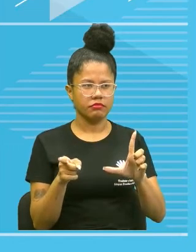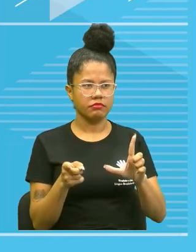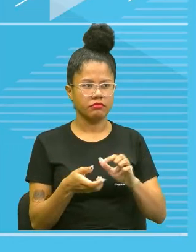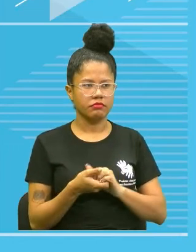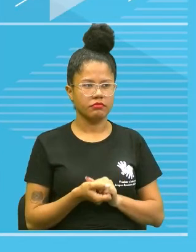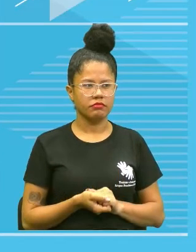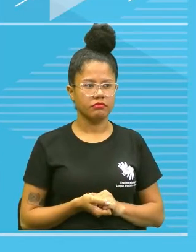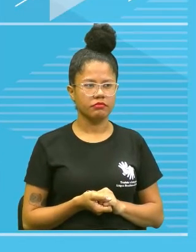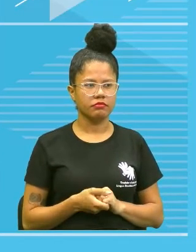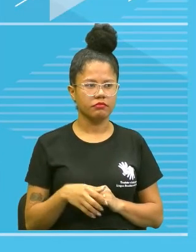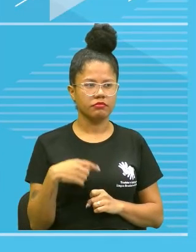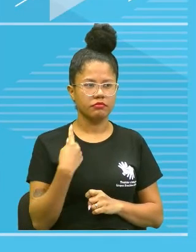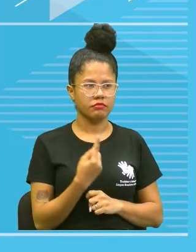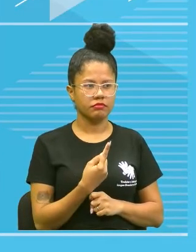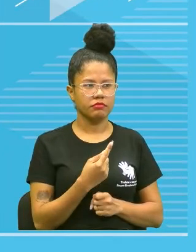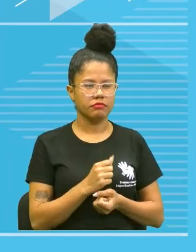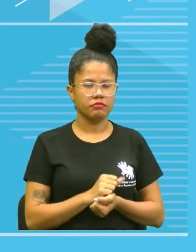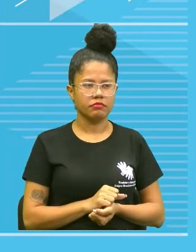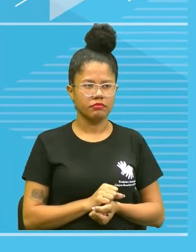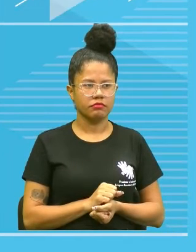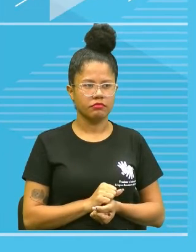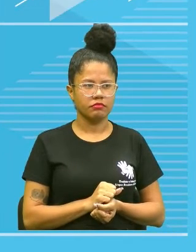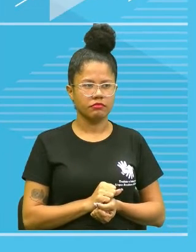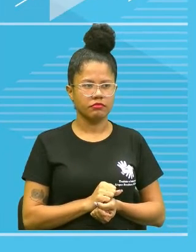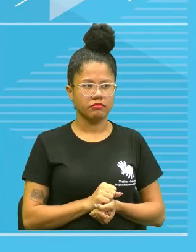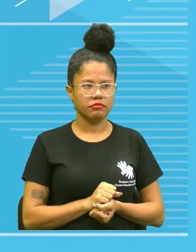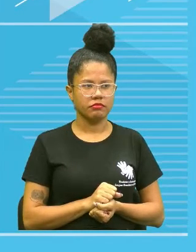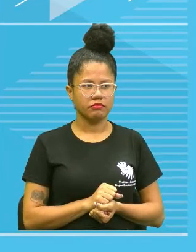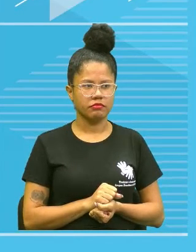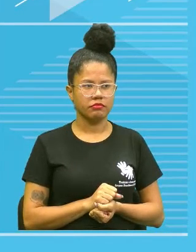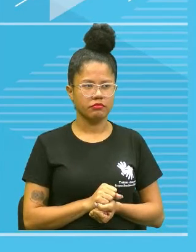a gente está falando do ciclo de Carnot.